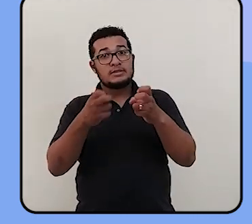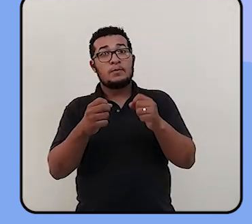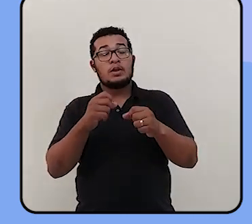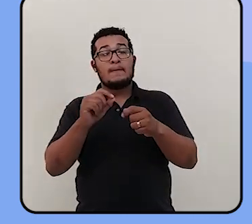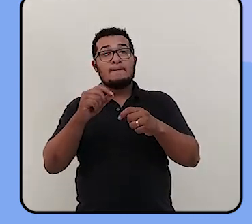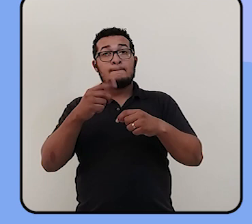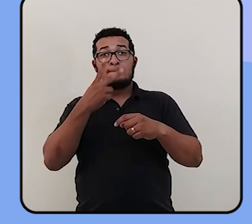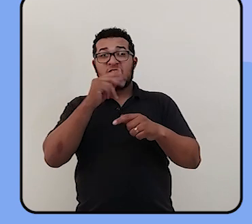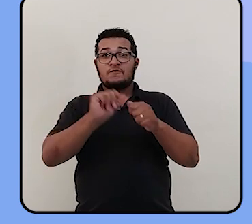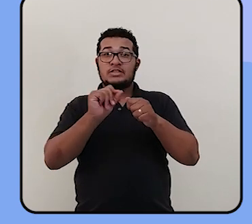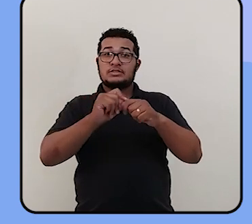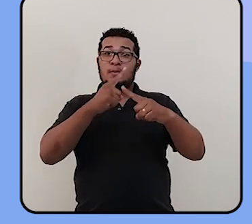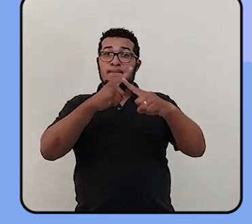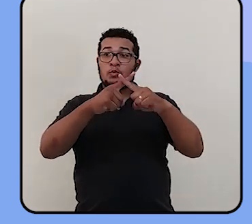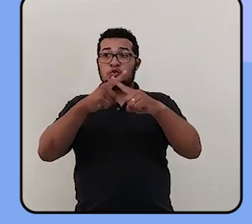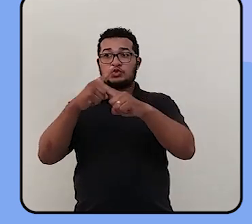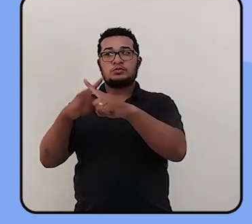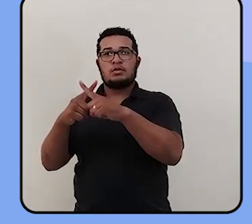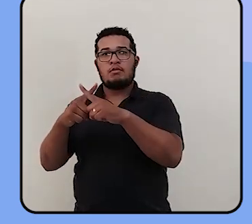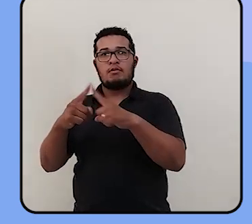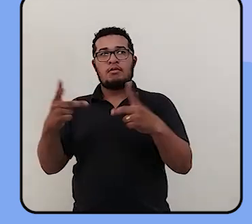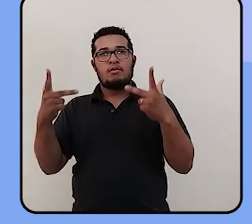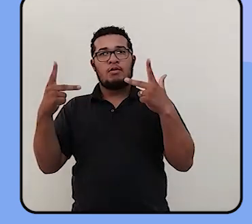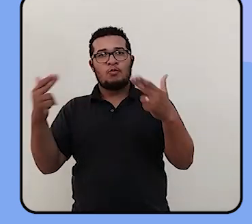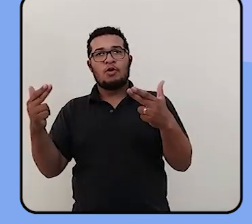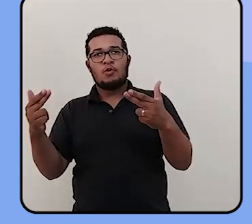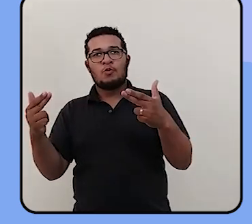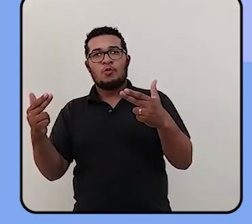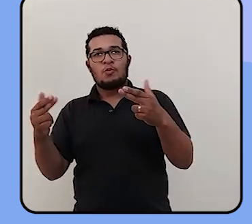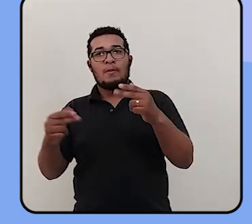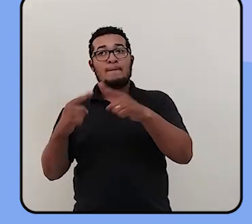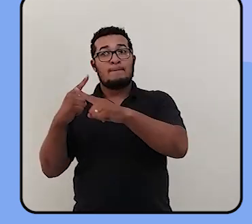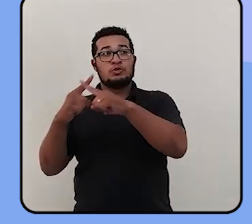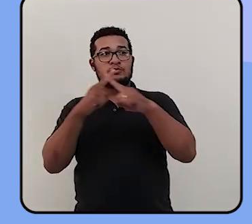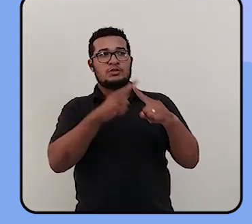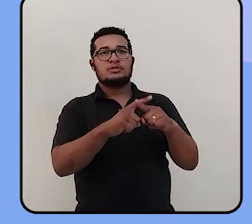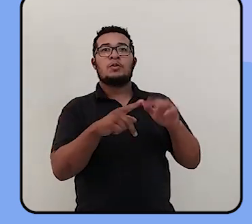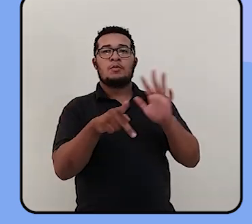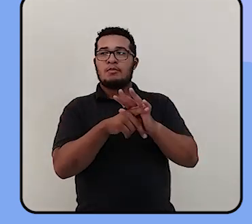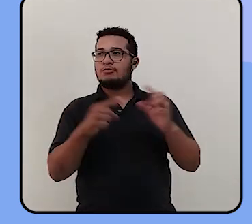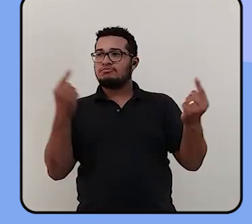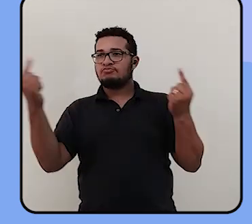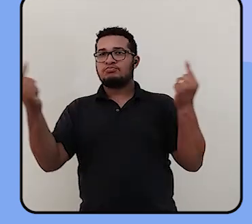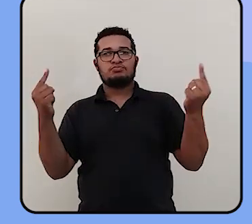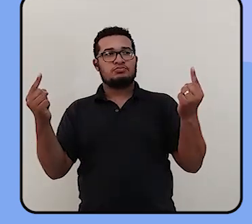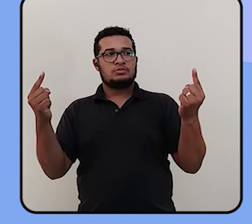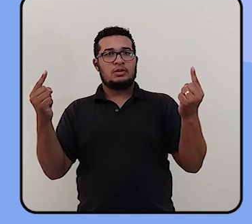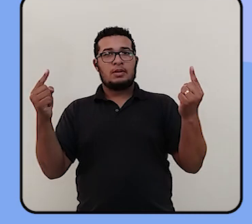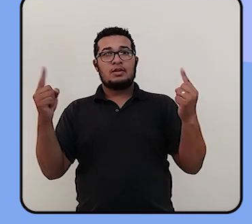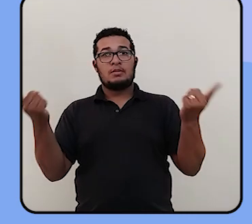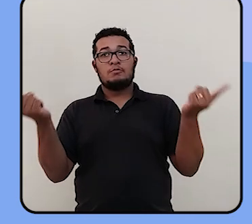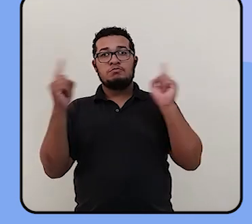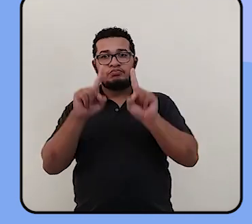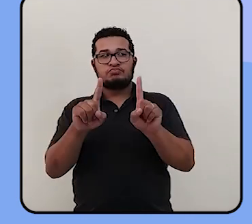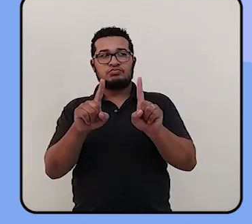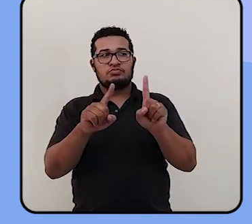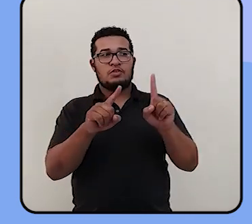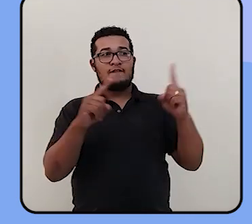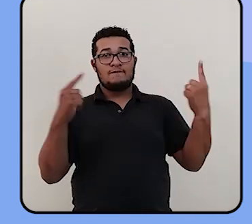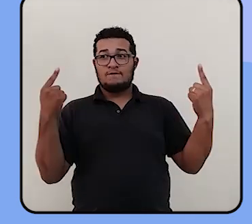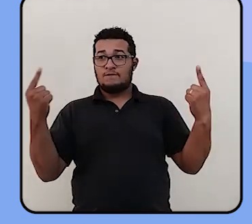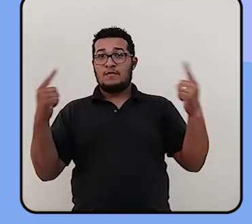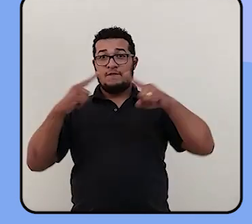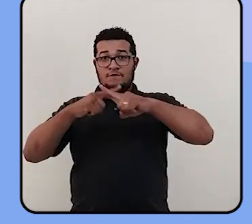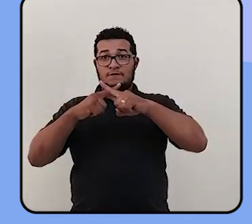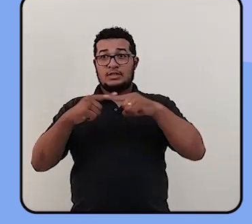multiplicação dos extremos é igual à multiplicação dos meios.